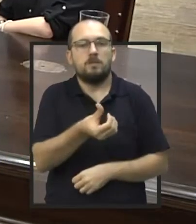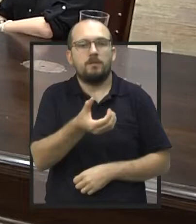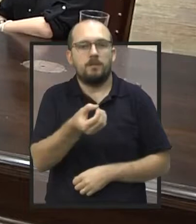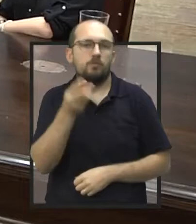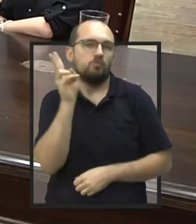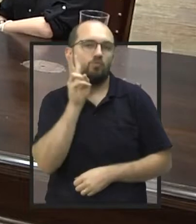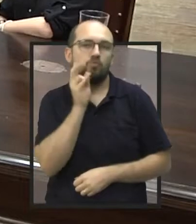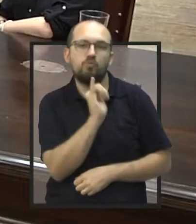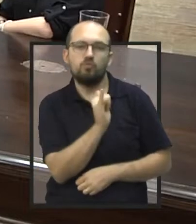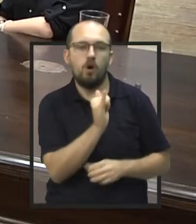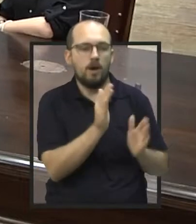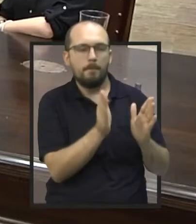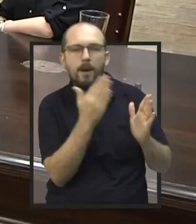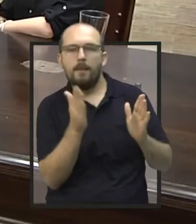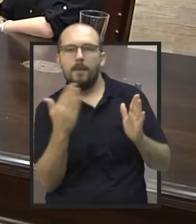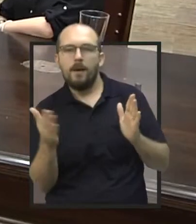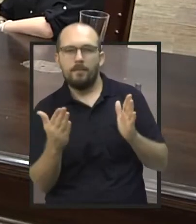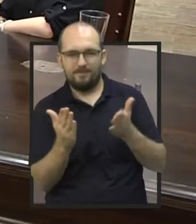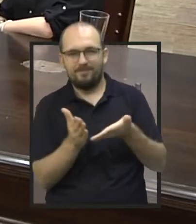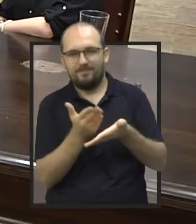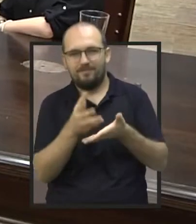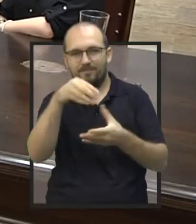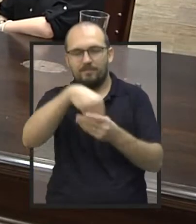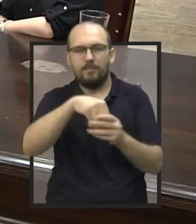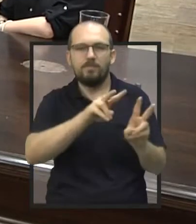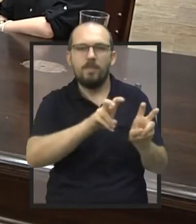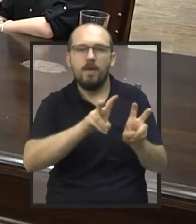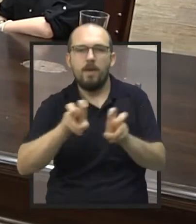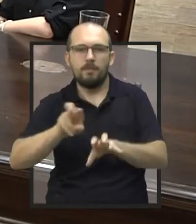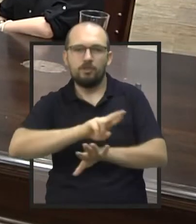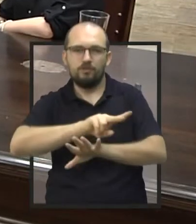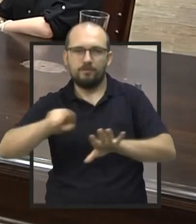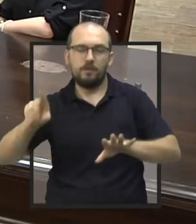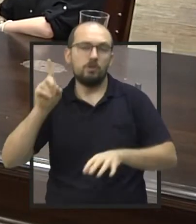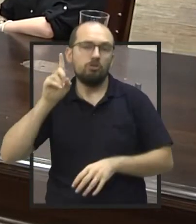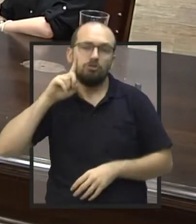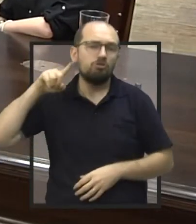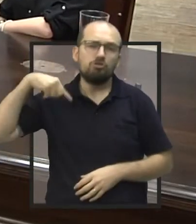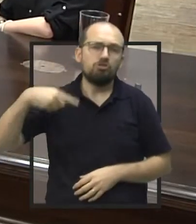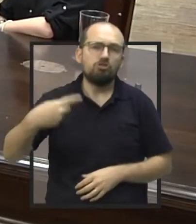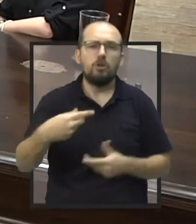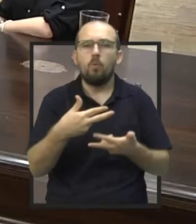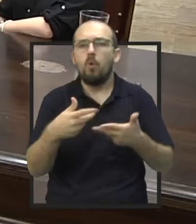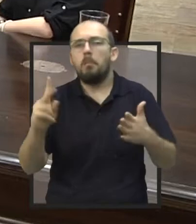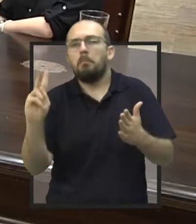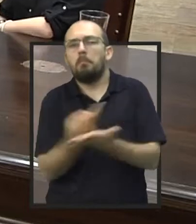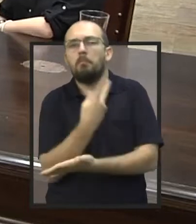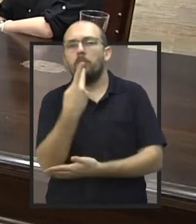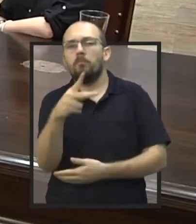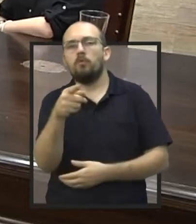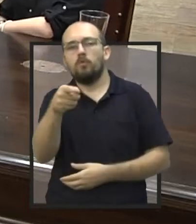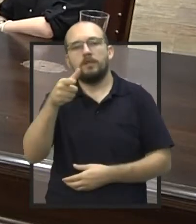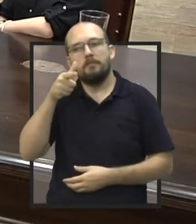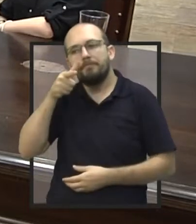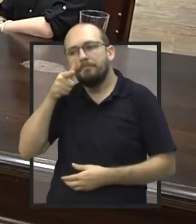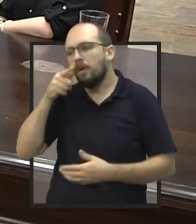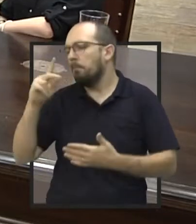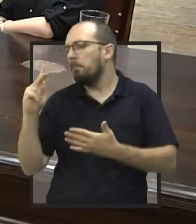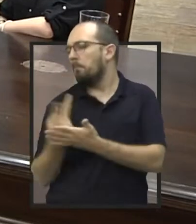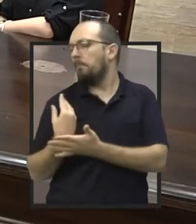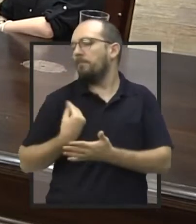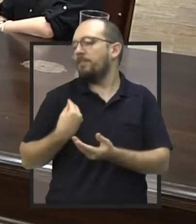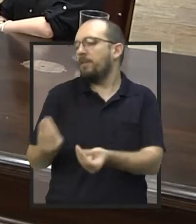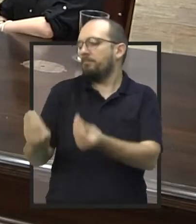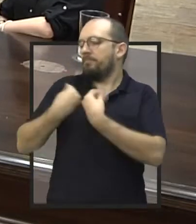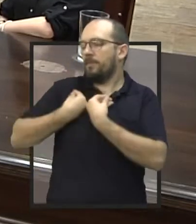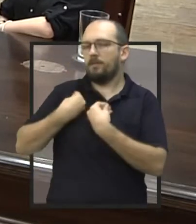canalizar minha raiva foi escrevendo, né? Então eu escrevi as crônicas realmente logo depois dos surtos. Eu tinha algum tempinho e